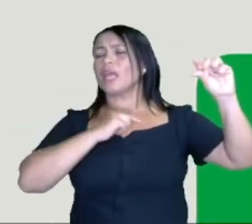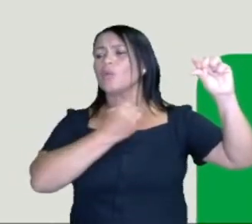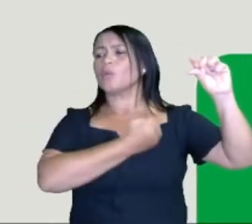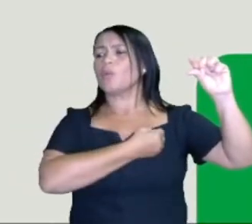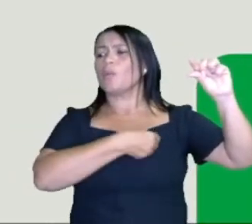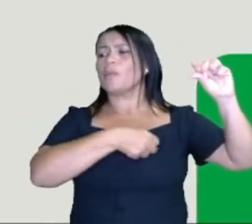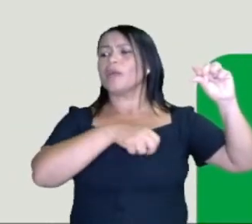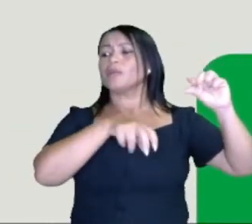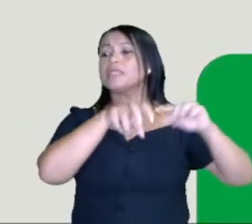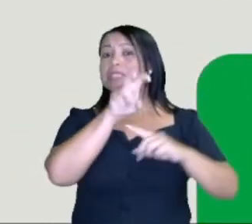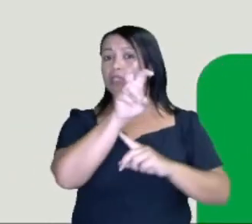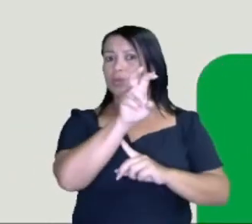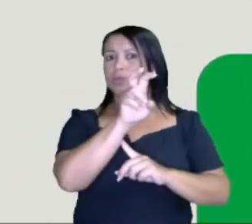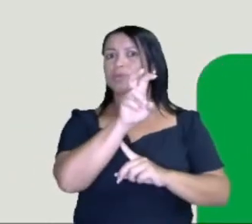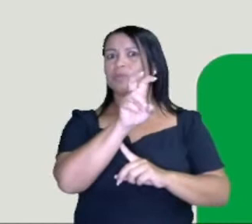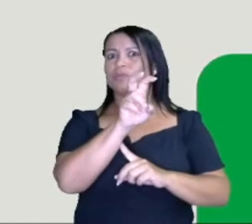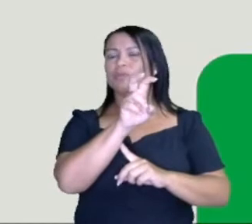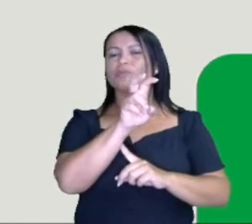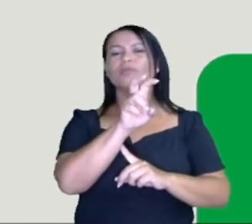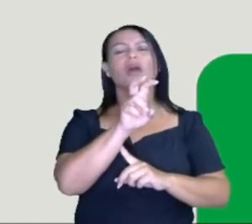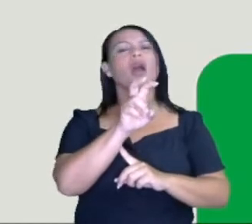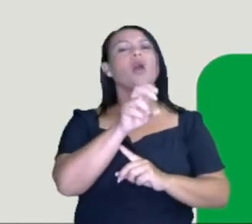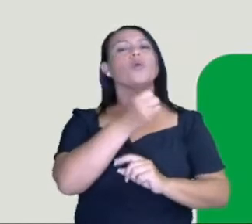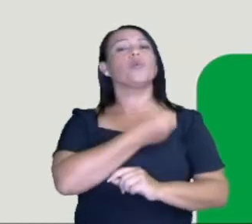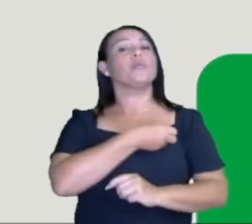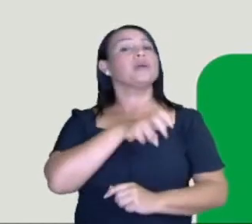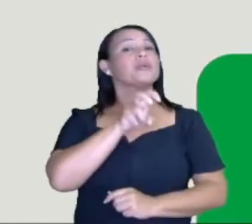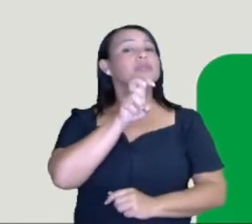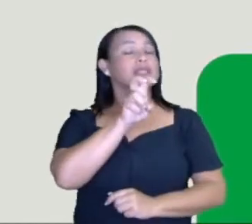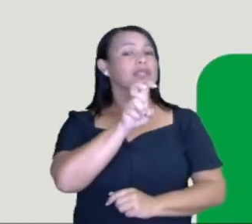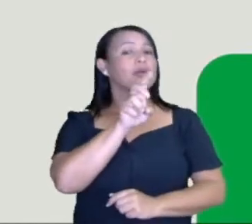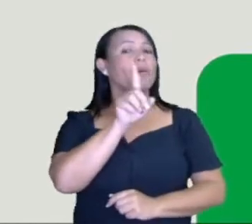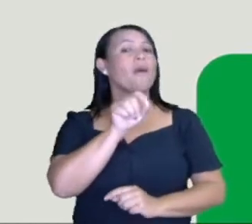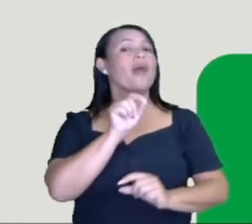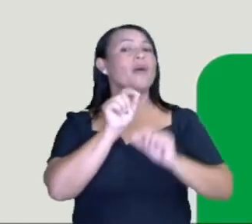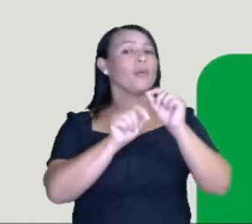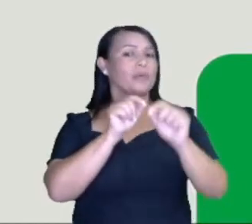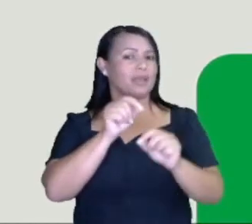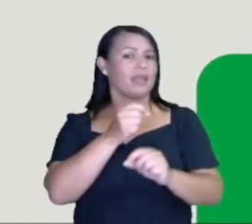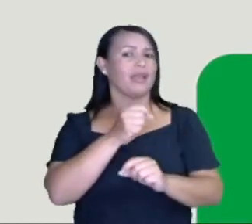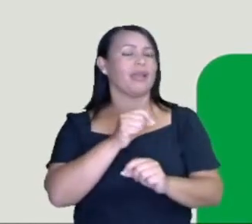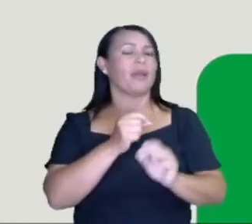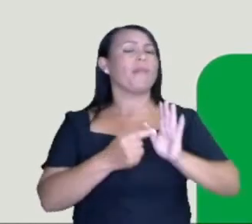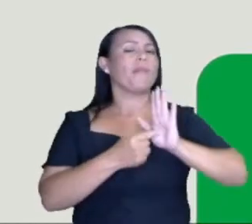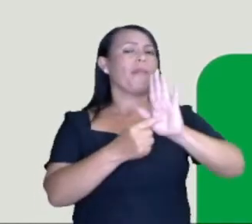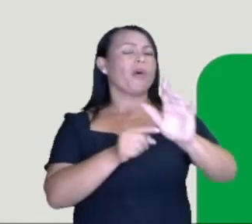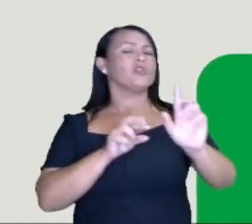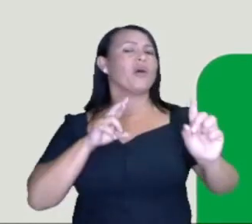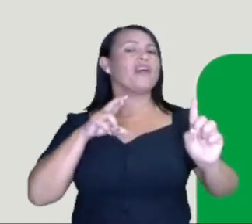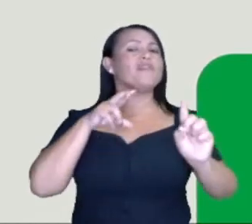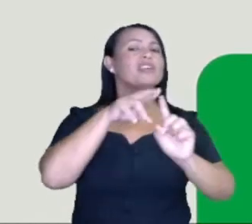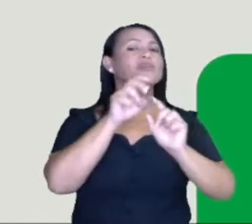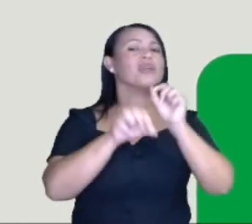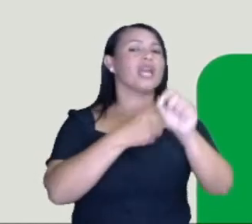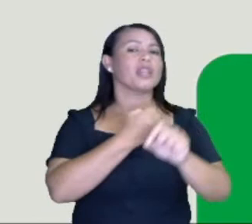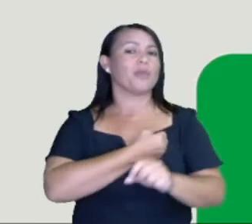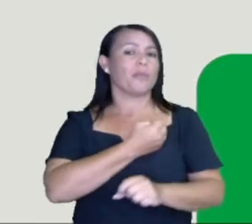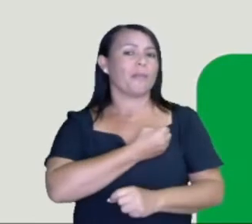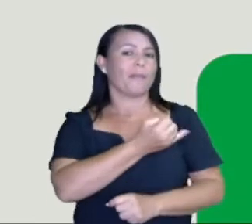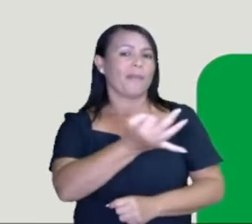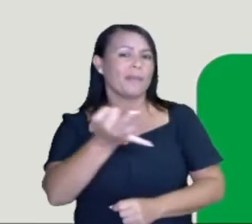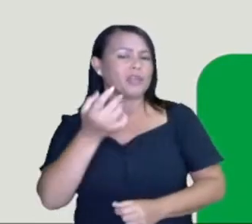5, 5. Então, o número 5 é uma referência numérica. As referências numéricas, elas